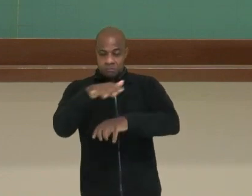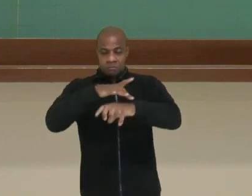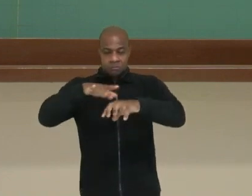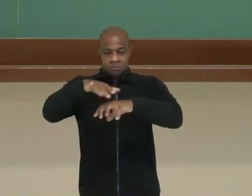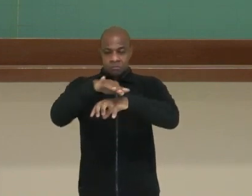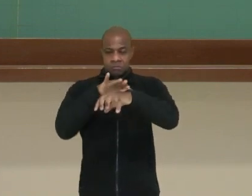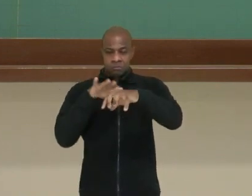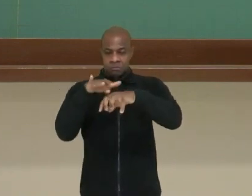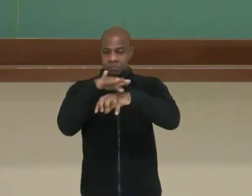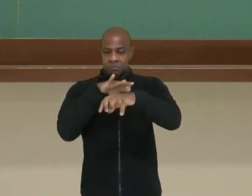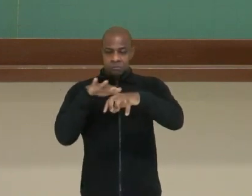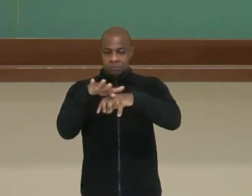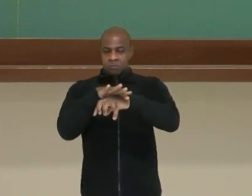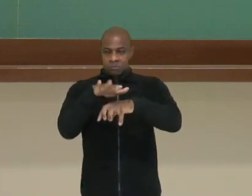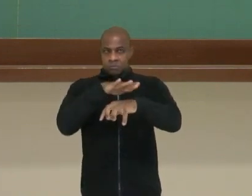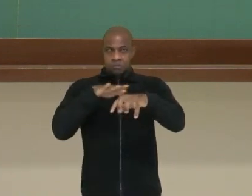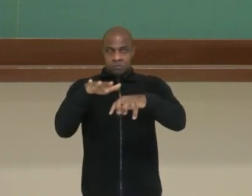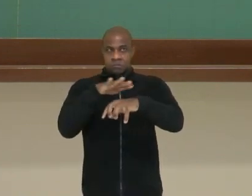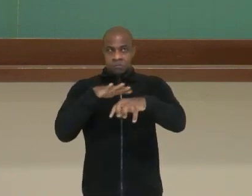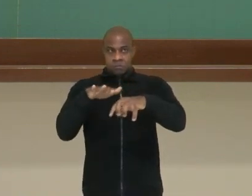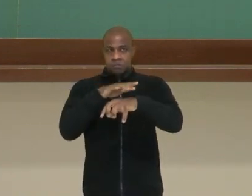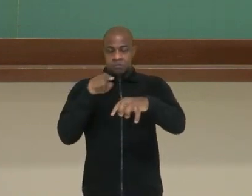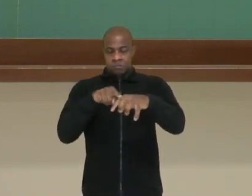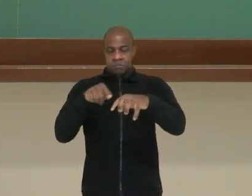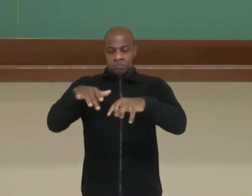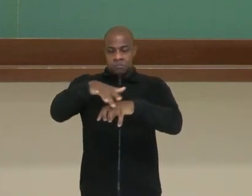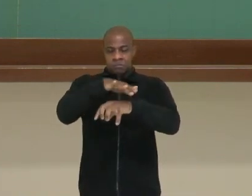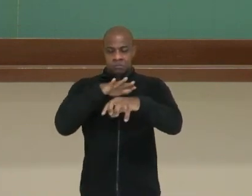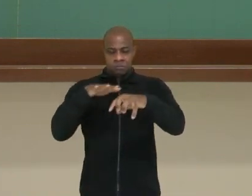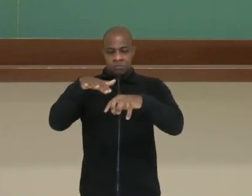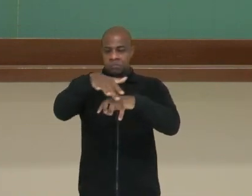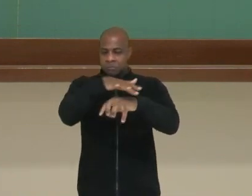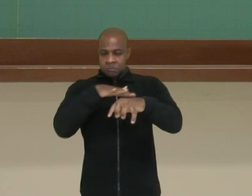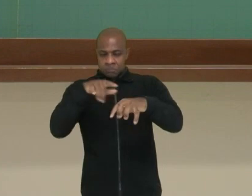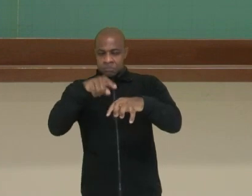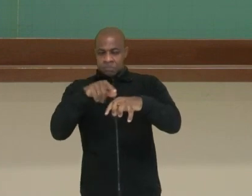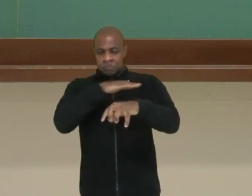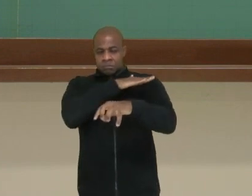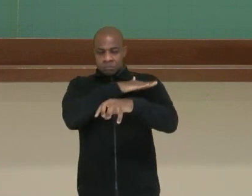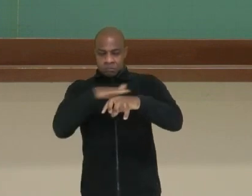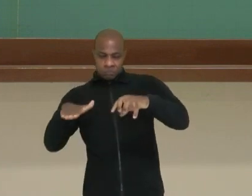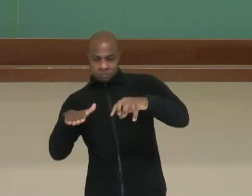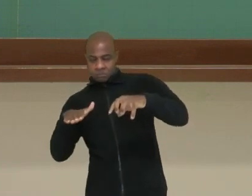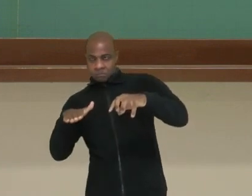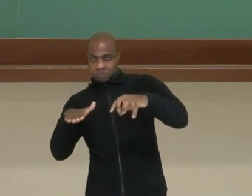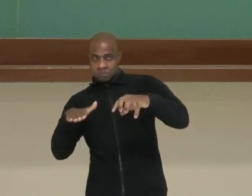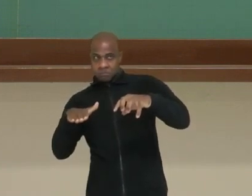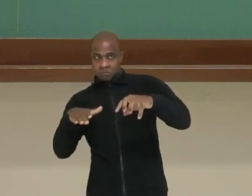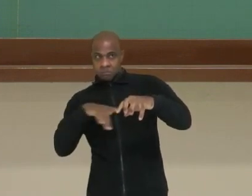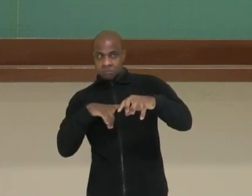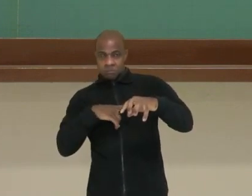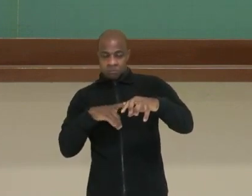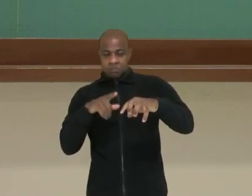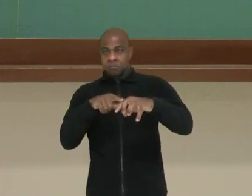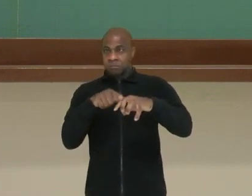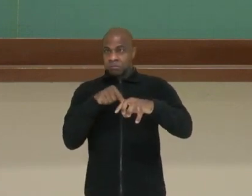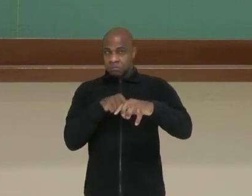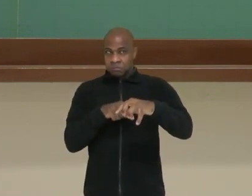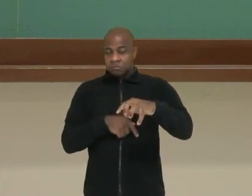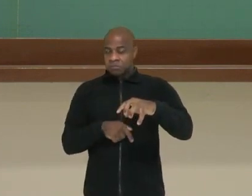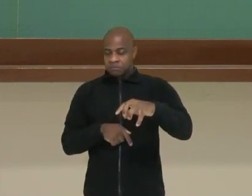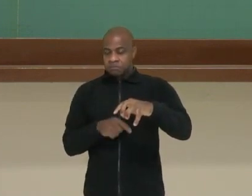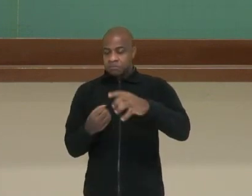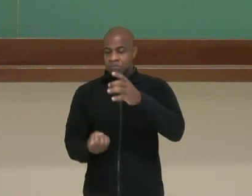você oscilar ele, surge um campo magnético cortando. Então, oscilou um campo elétrico, surge um